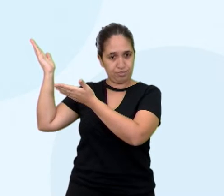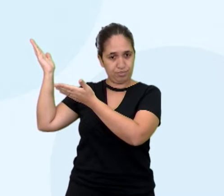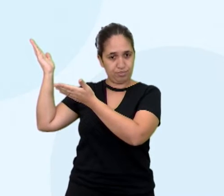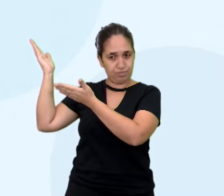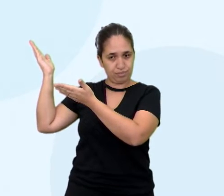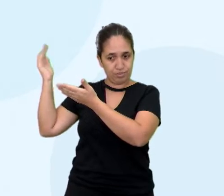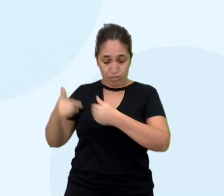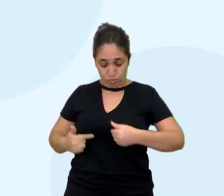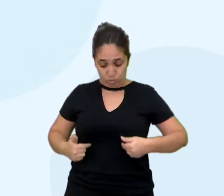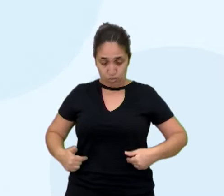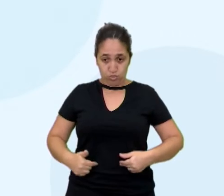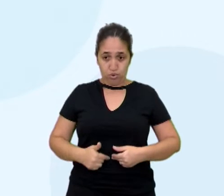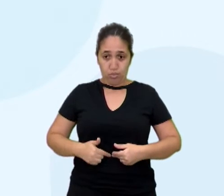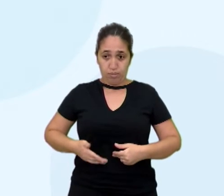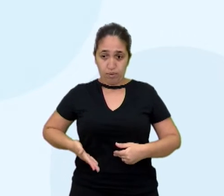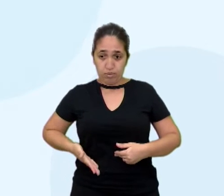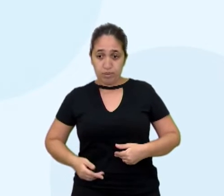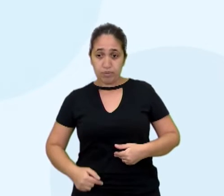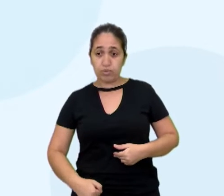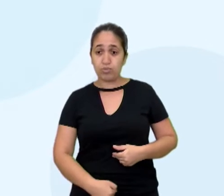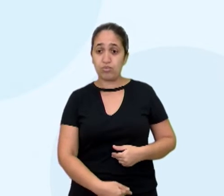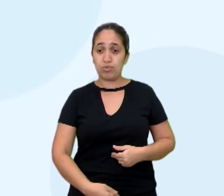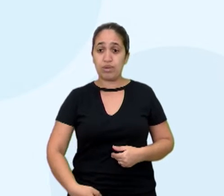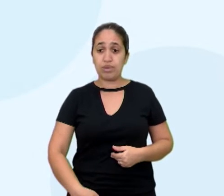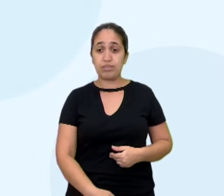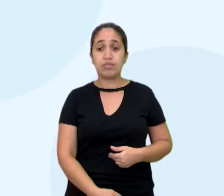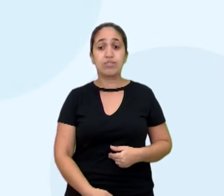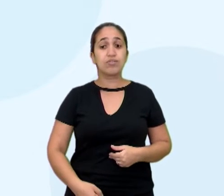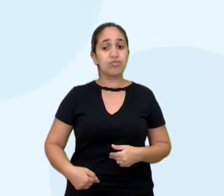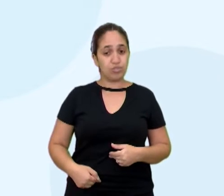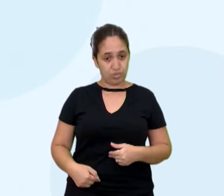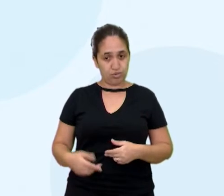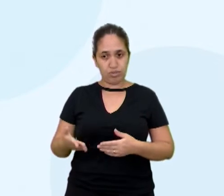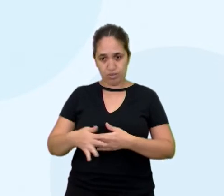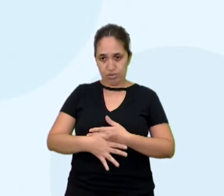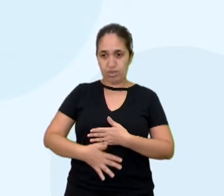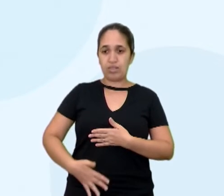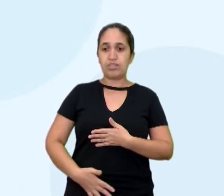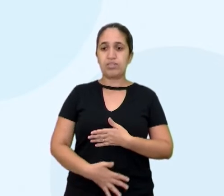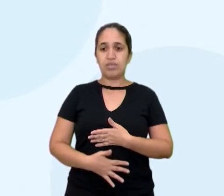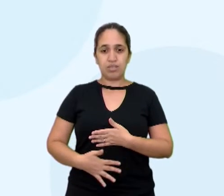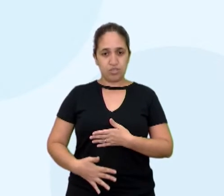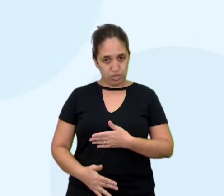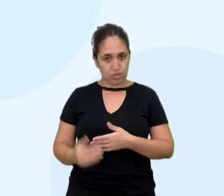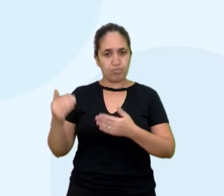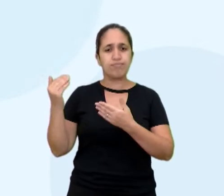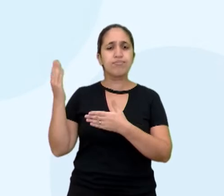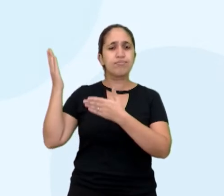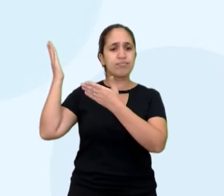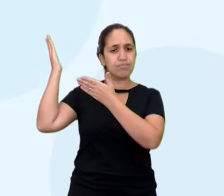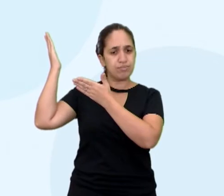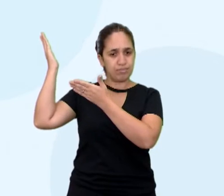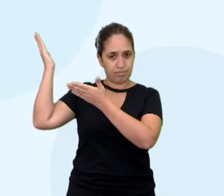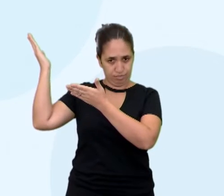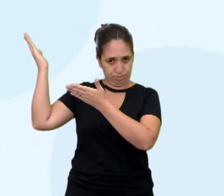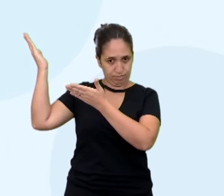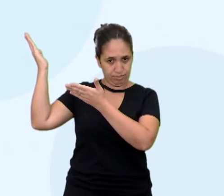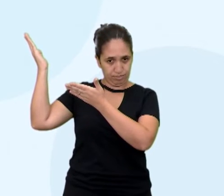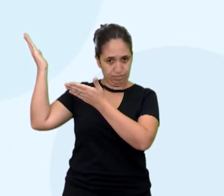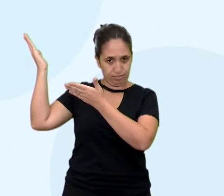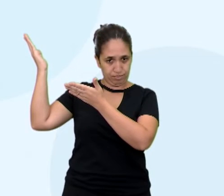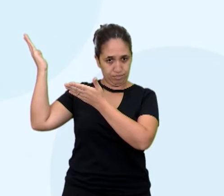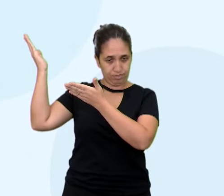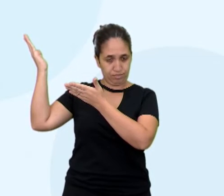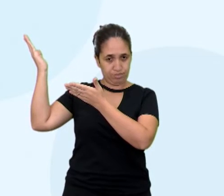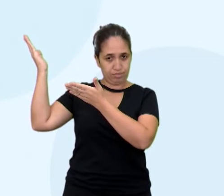então, do intestino. Então, o duodeno está aí nessa região. A partir daí, então, eu tenho, olha